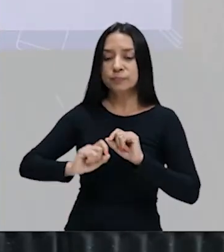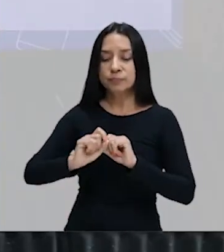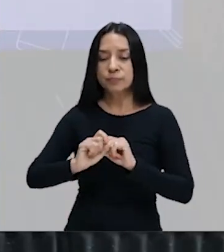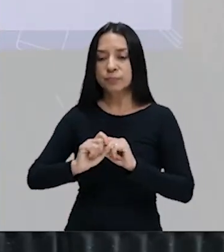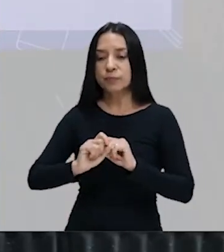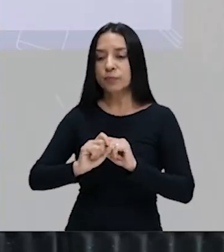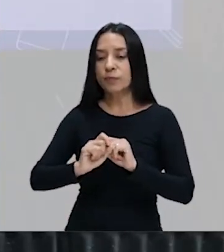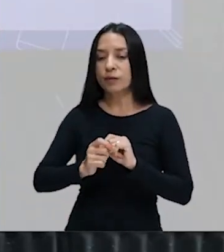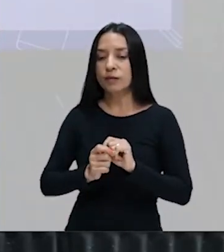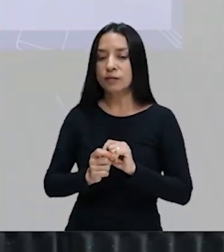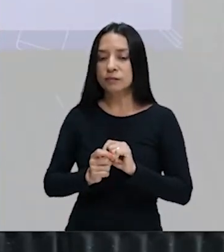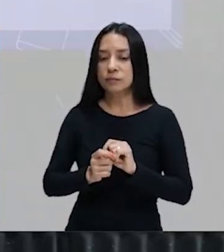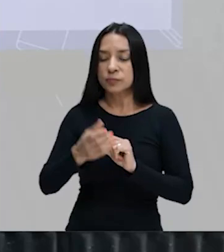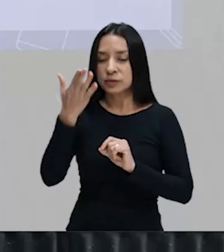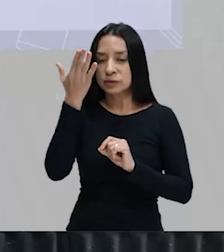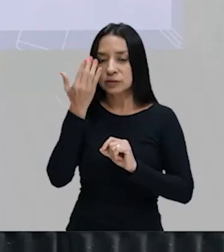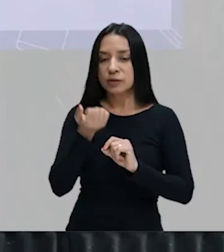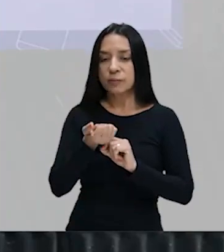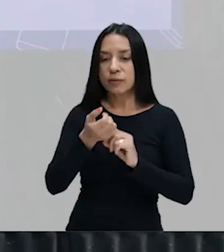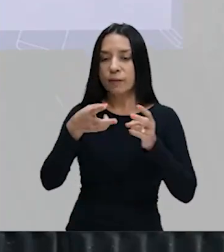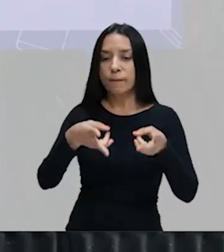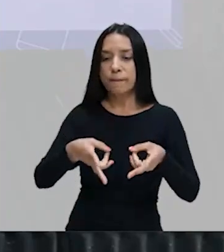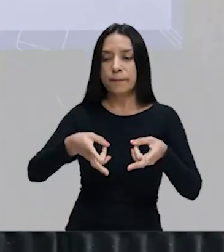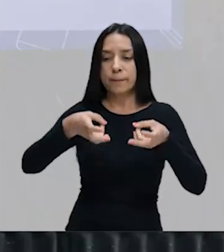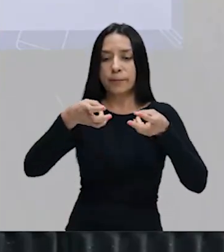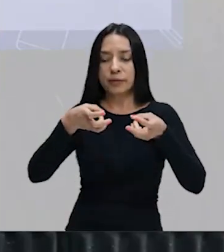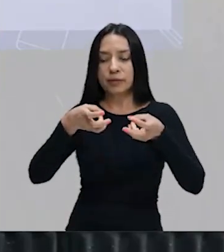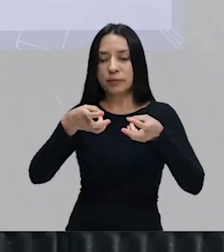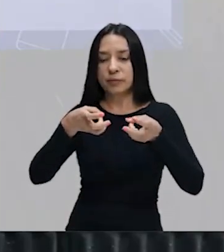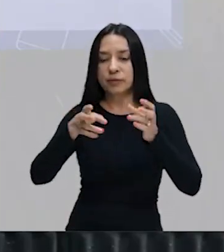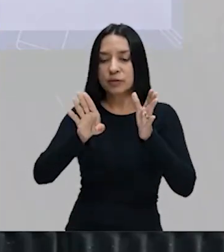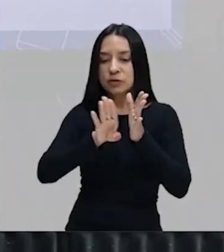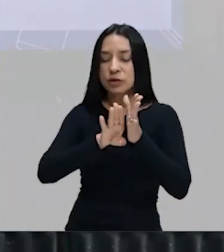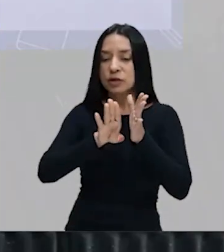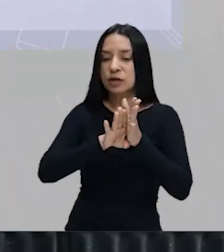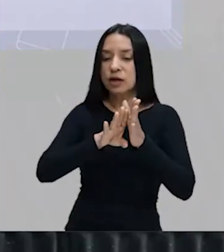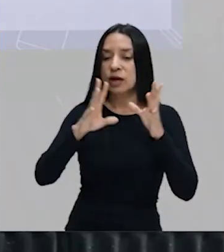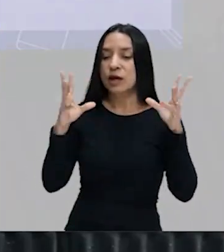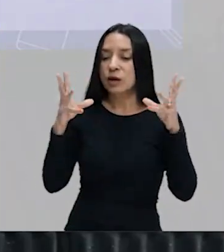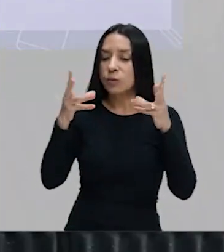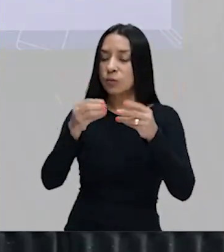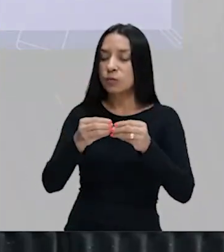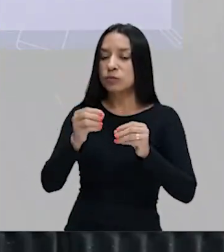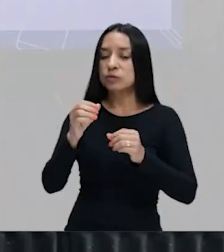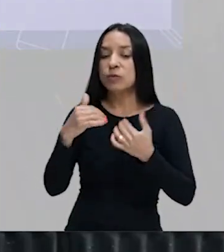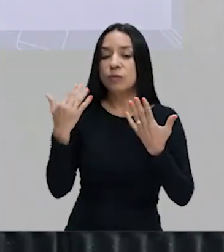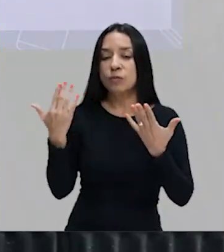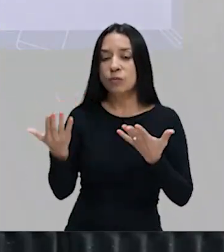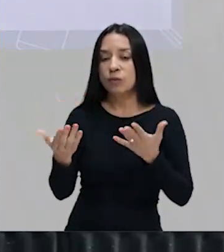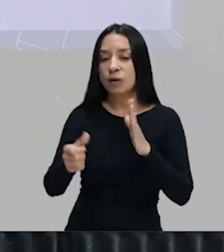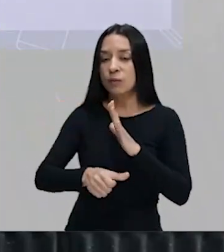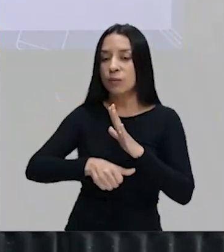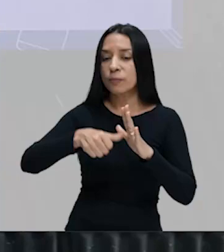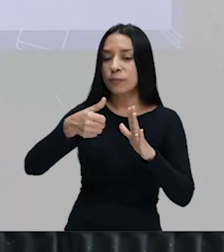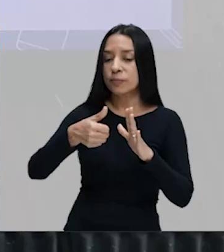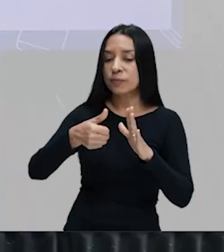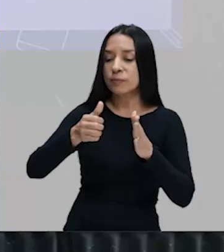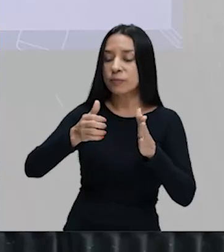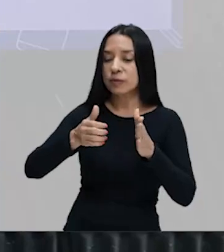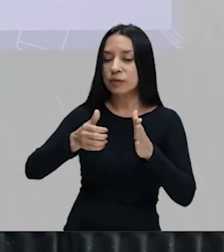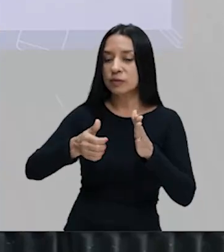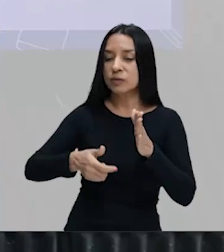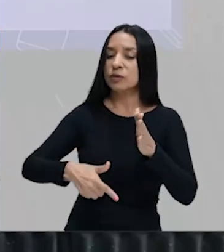que identificar, perceber, chegar à conclusão do qual é o primeiro e o segundo período